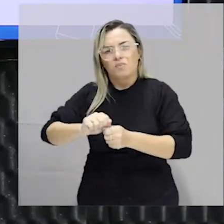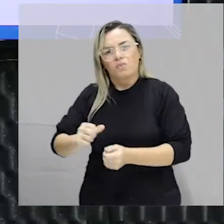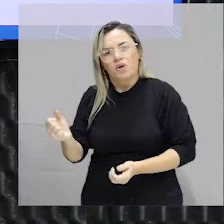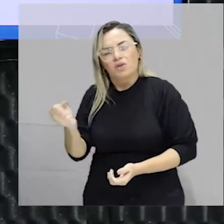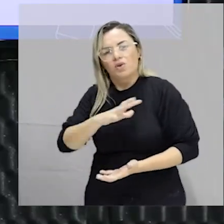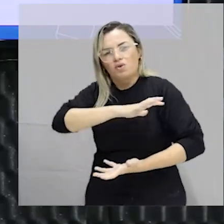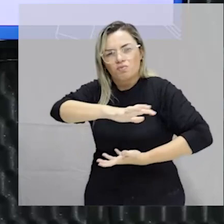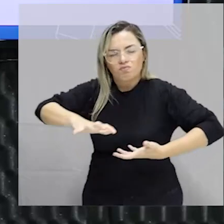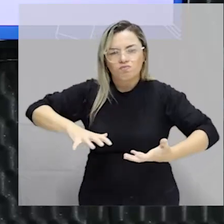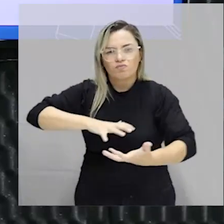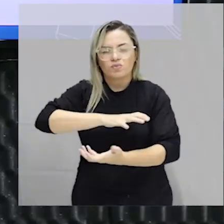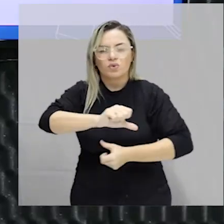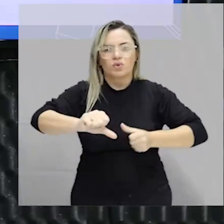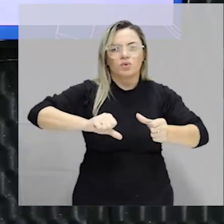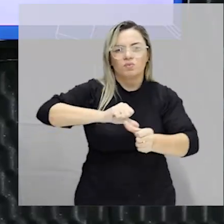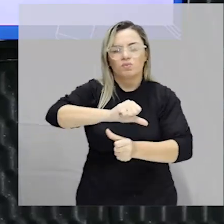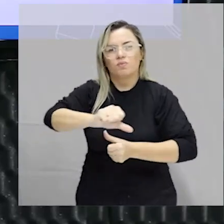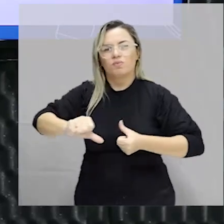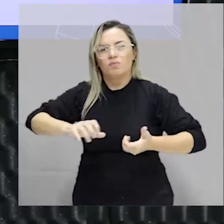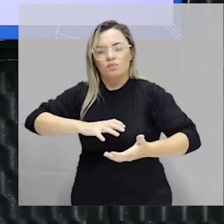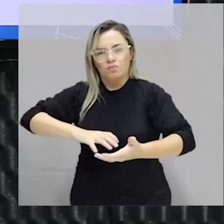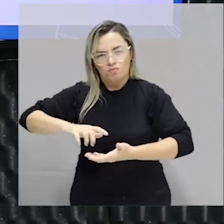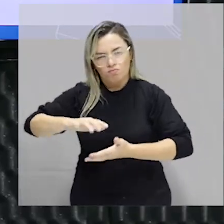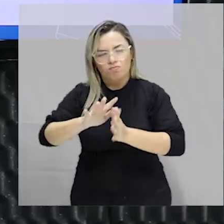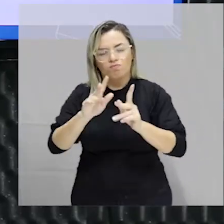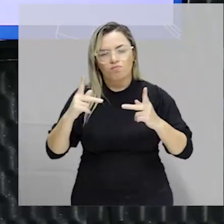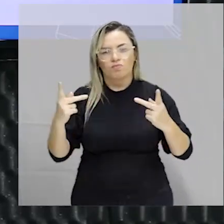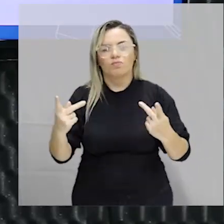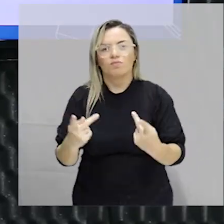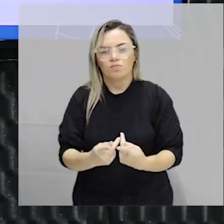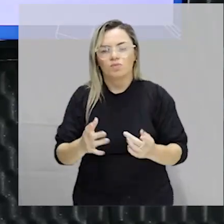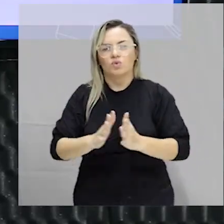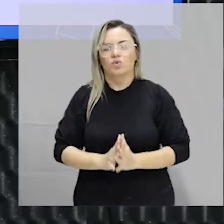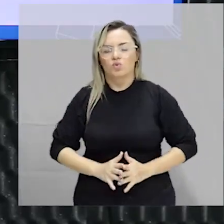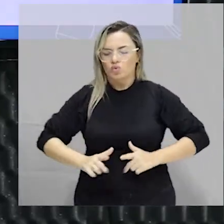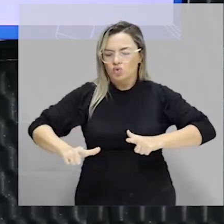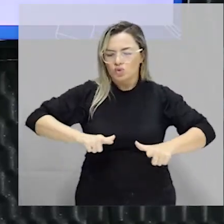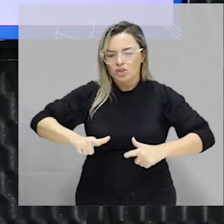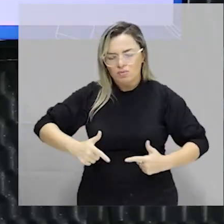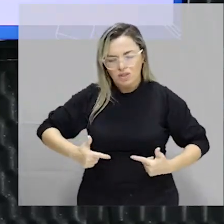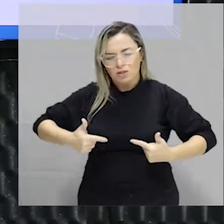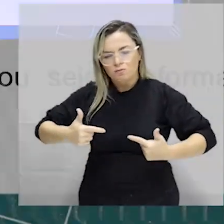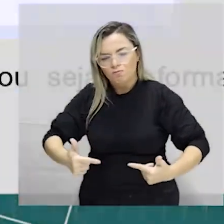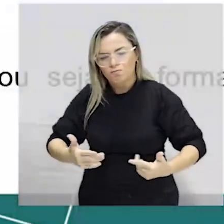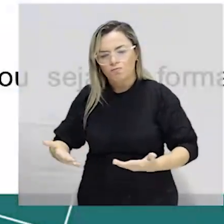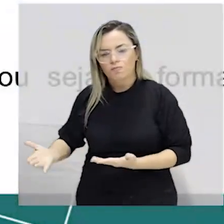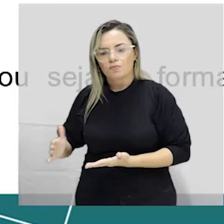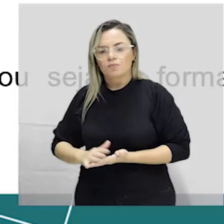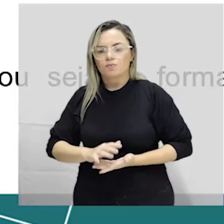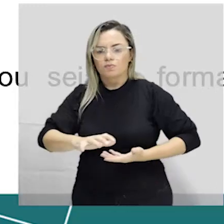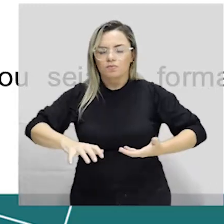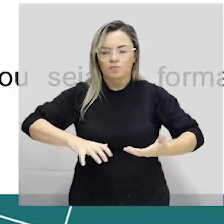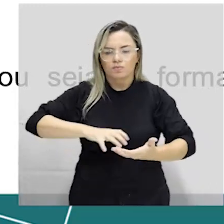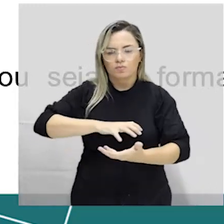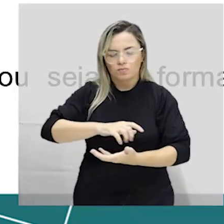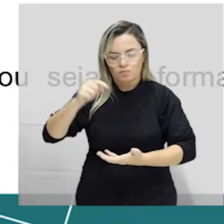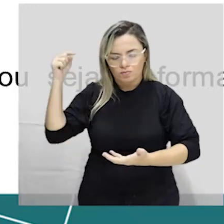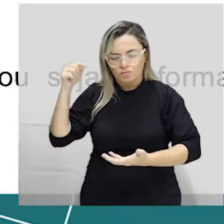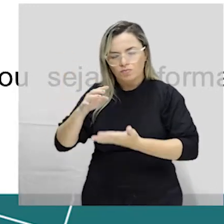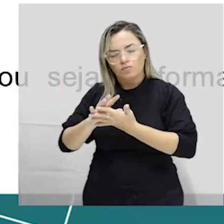revolução, dessa vez uma revolução proletária, uma revolução dos trabalhadores. Essa revolução, segundo